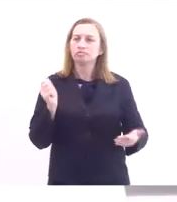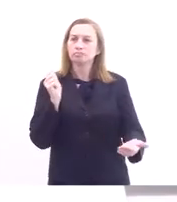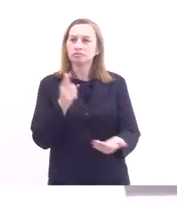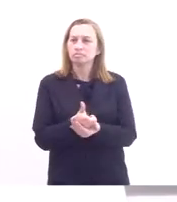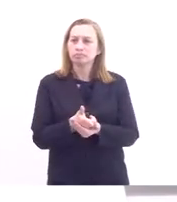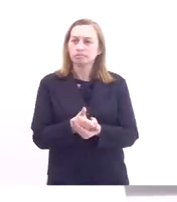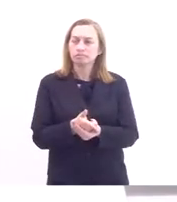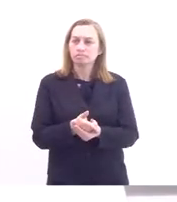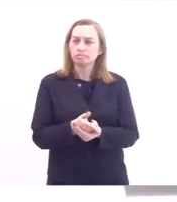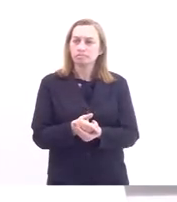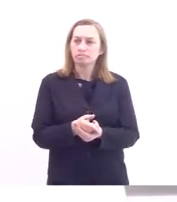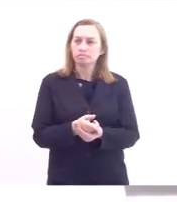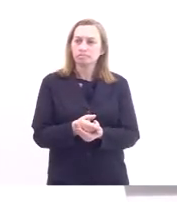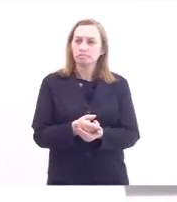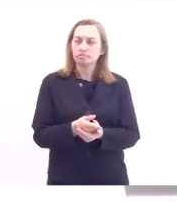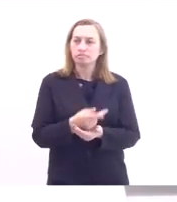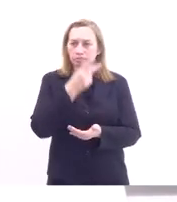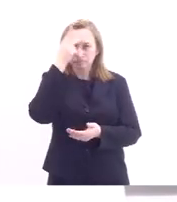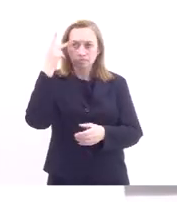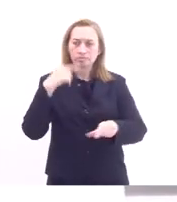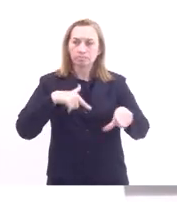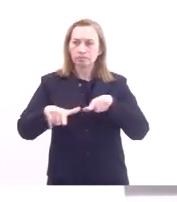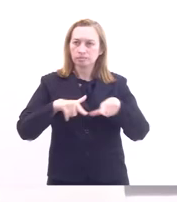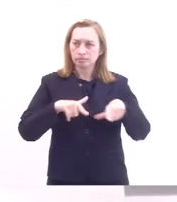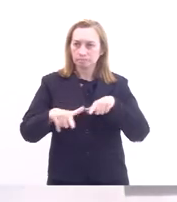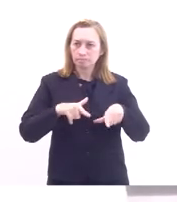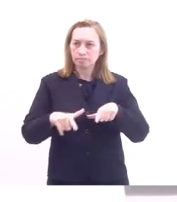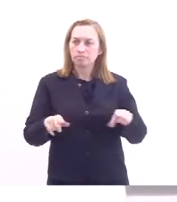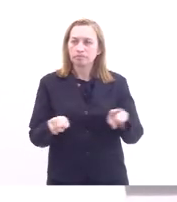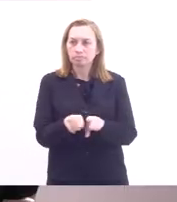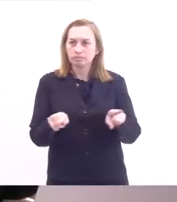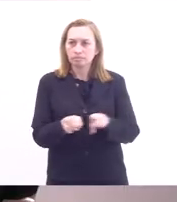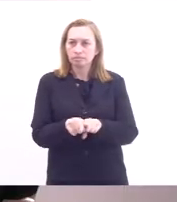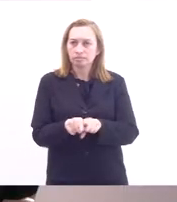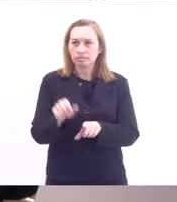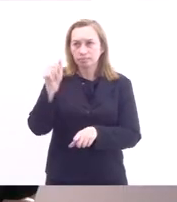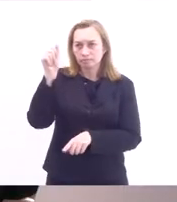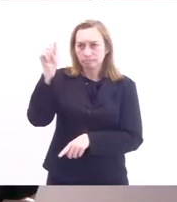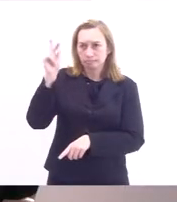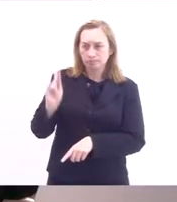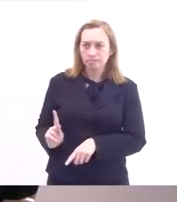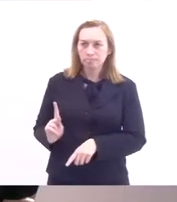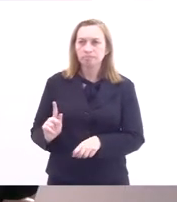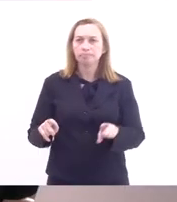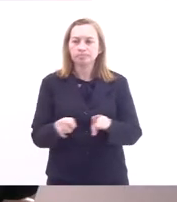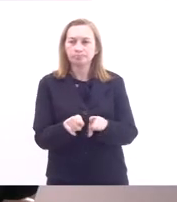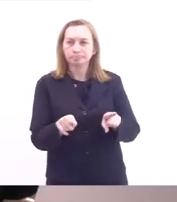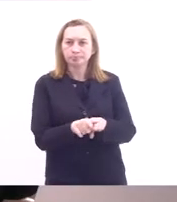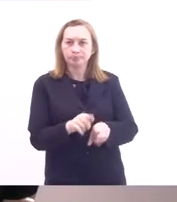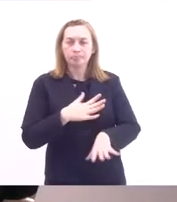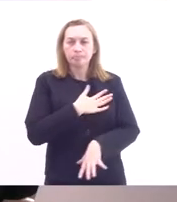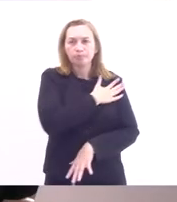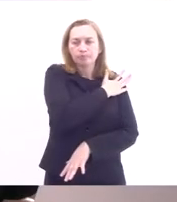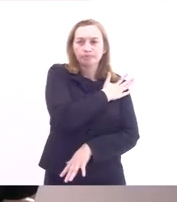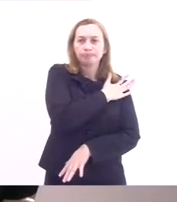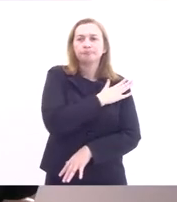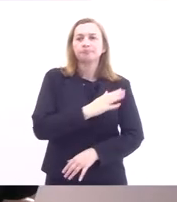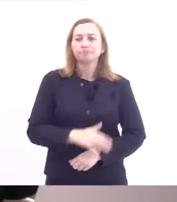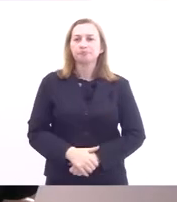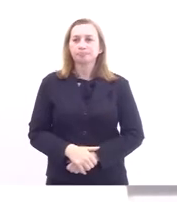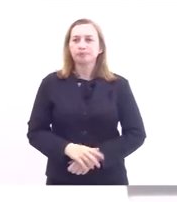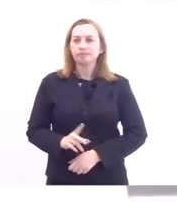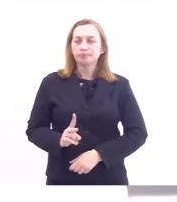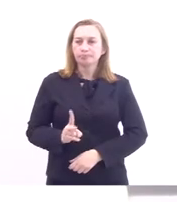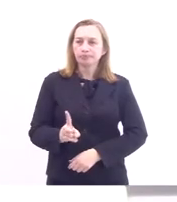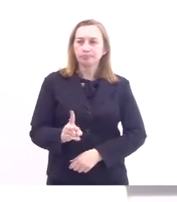dos inativos e pensionistas e os militares. Só precisa registrar que é momentâneo e esporádico. Né? Sim, é